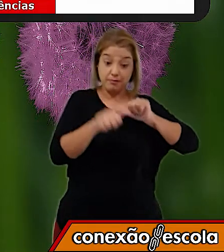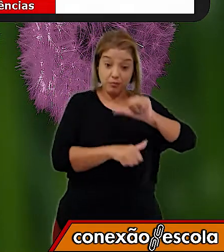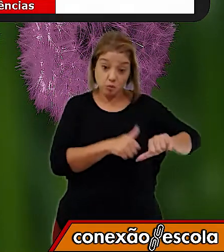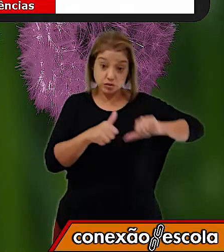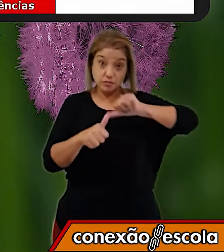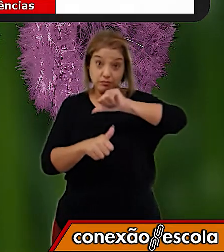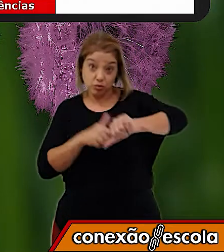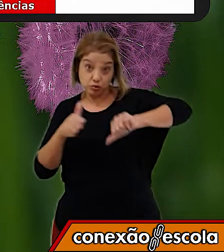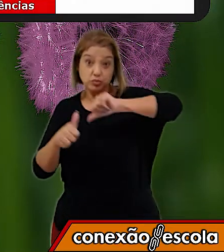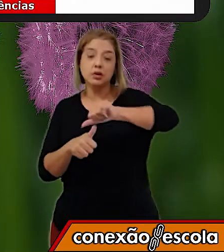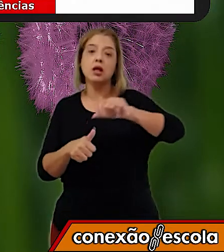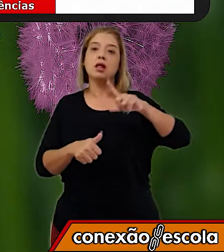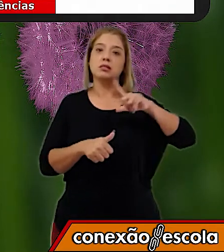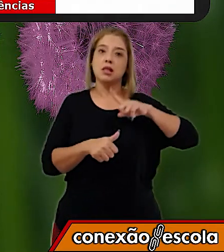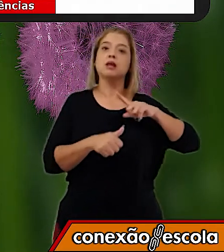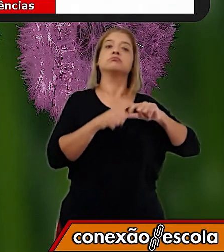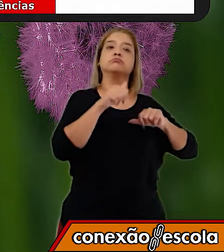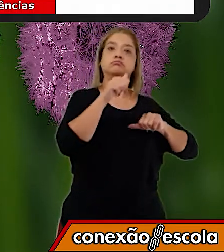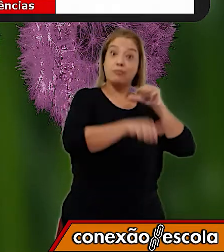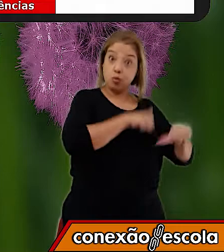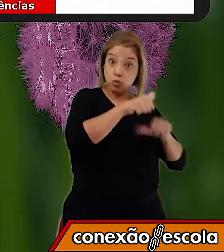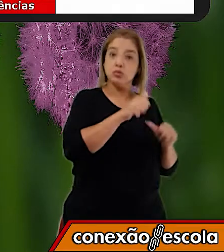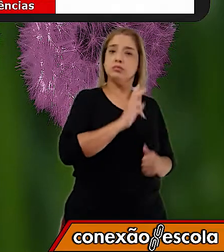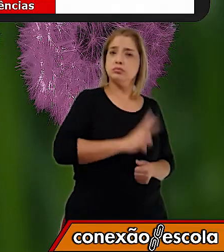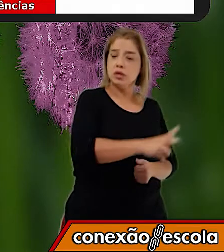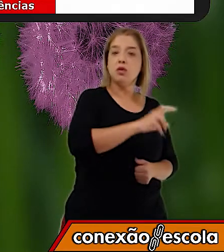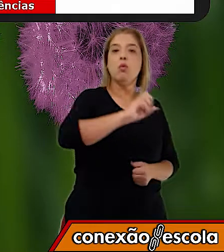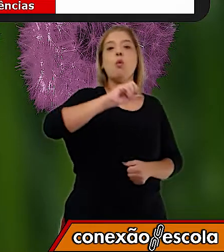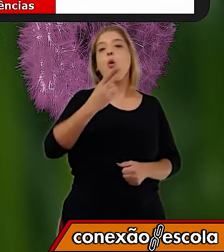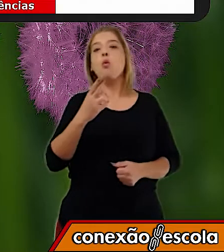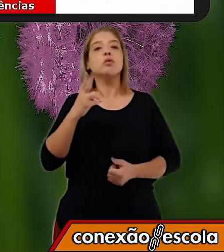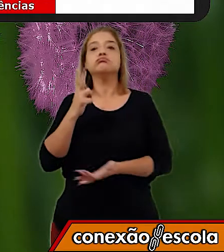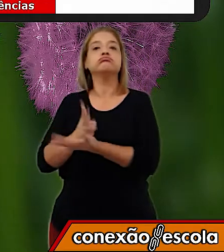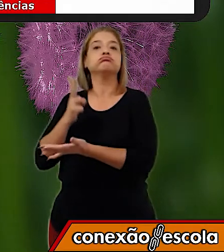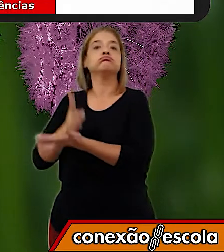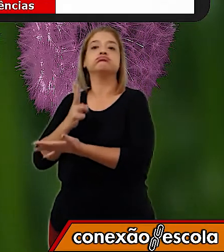são reversíveis e outras não.